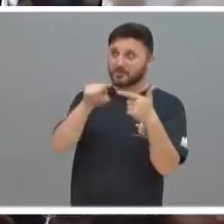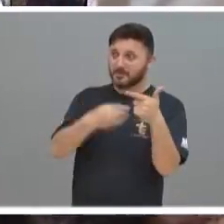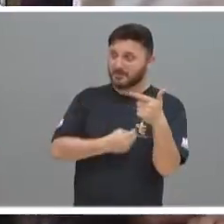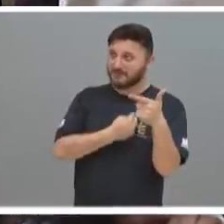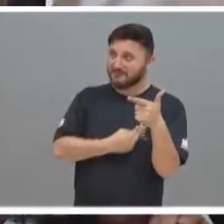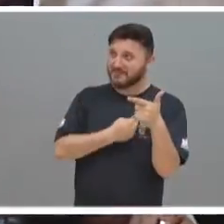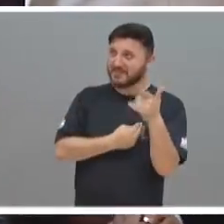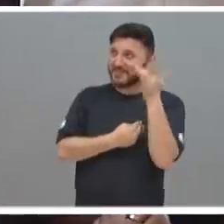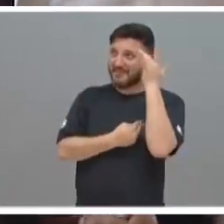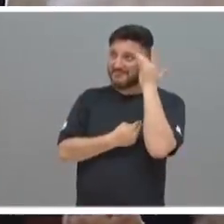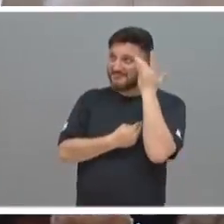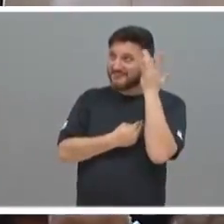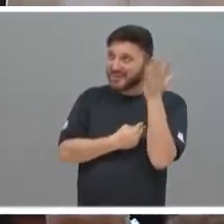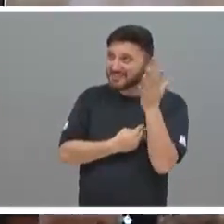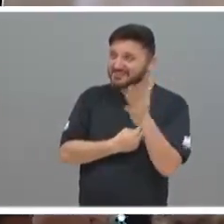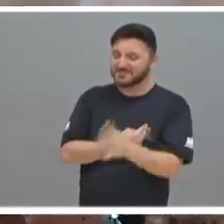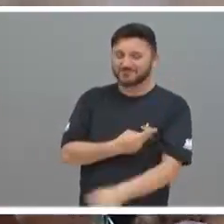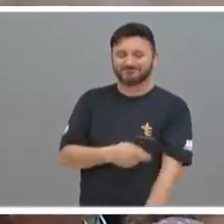a minha